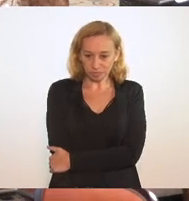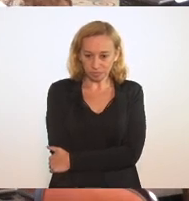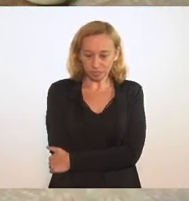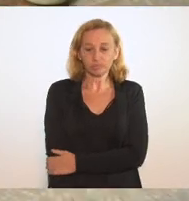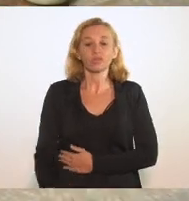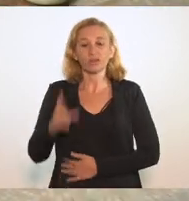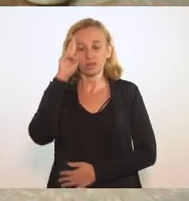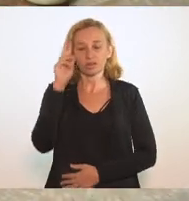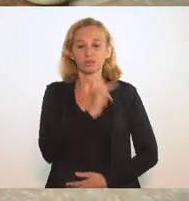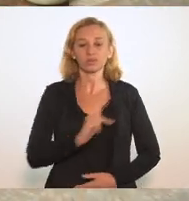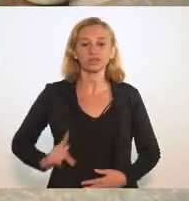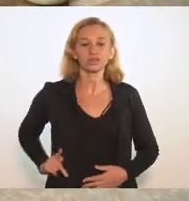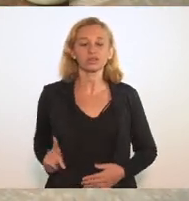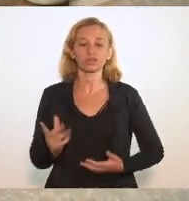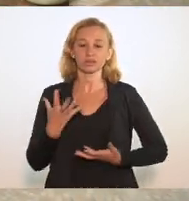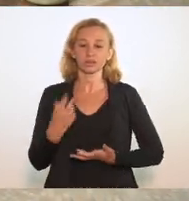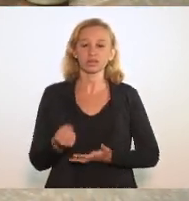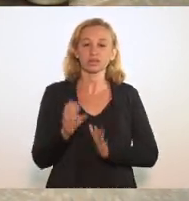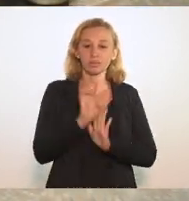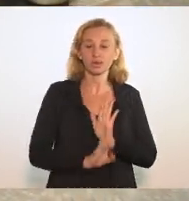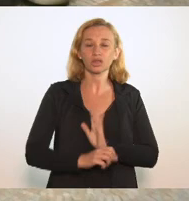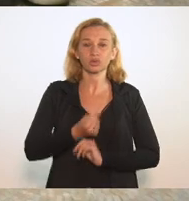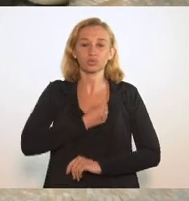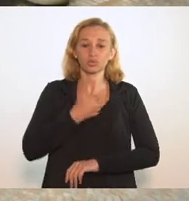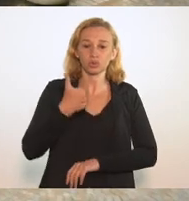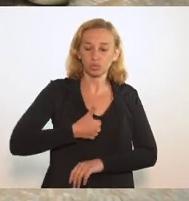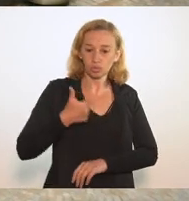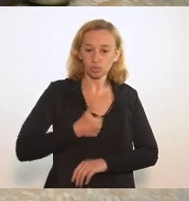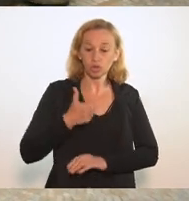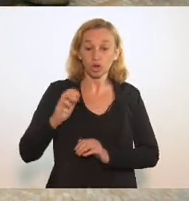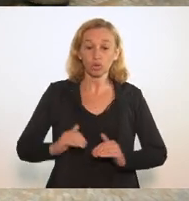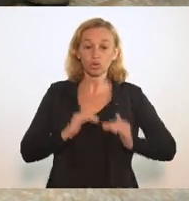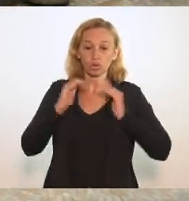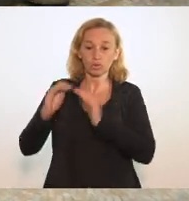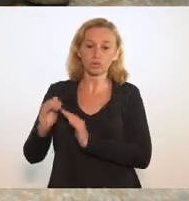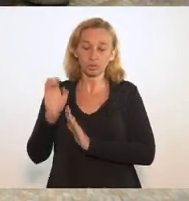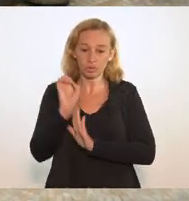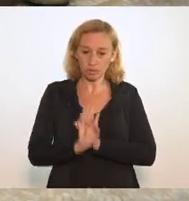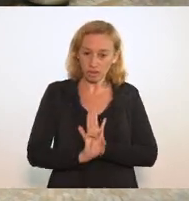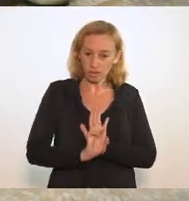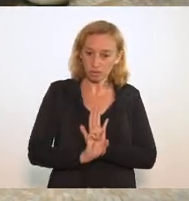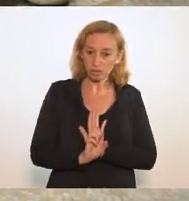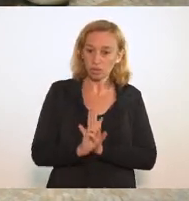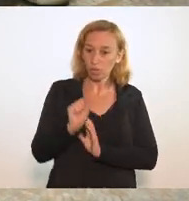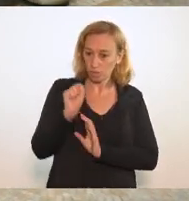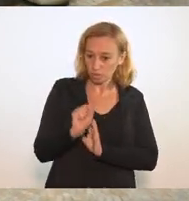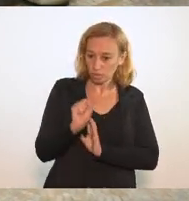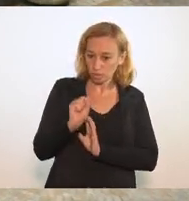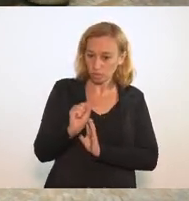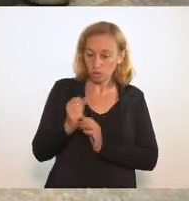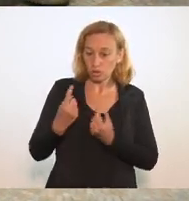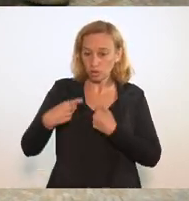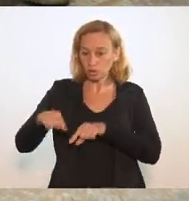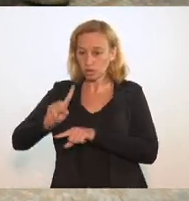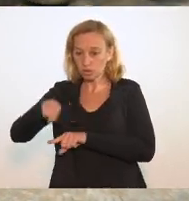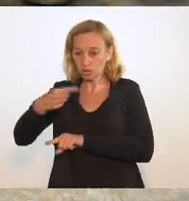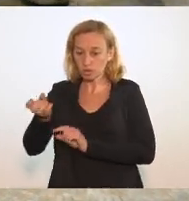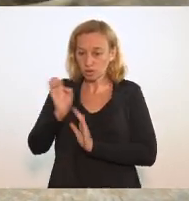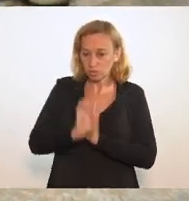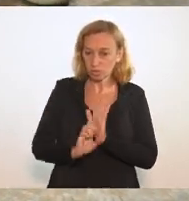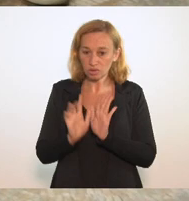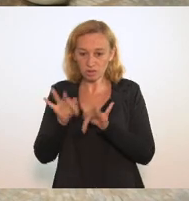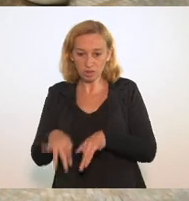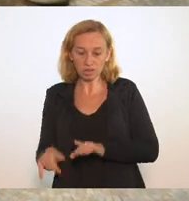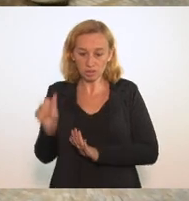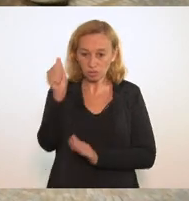Senhor presidente, parecer é favorável à emenda 1, favorável com subemenda à emenda 8, contrário às demais emendas, concluindo